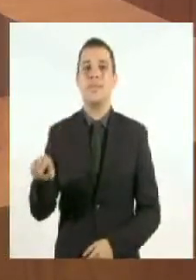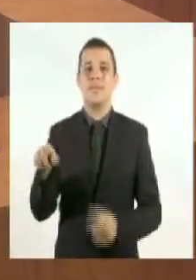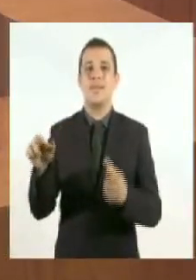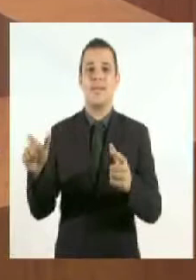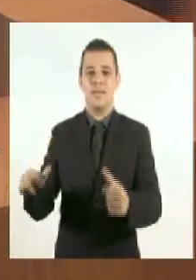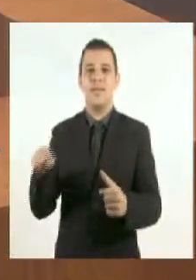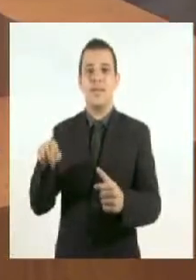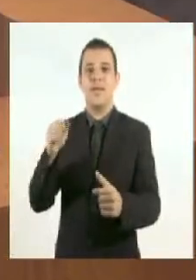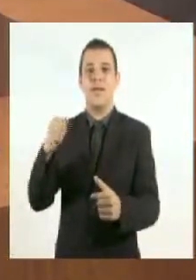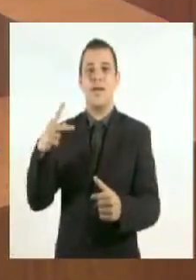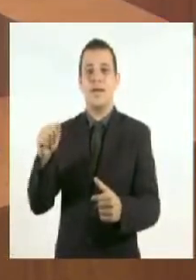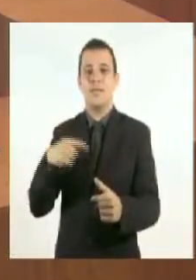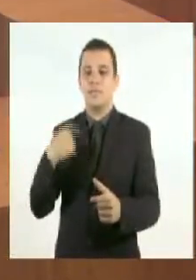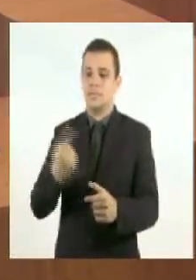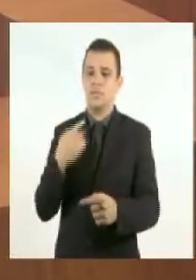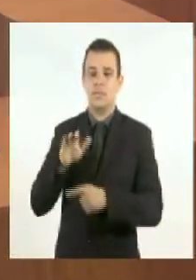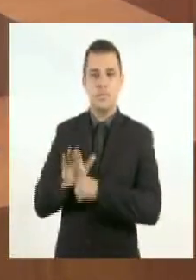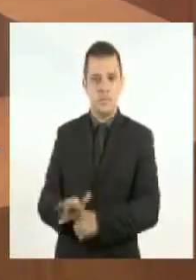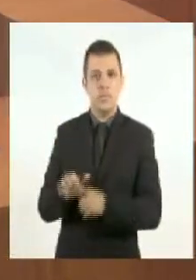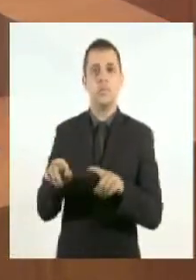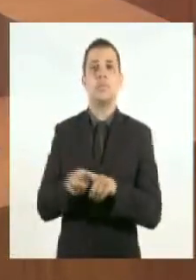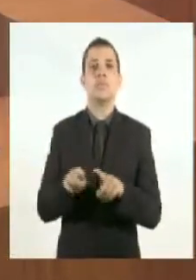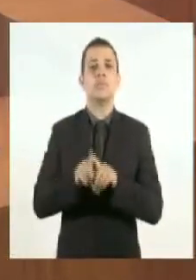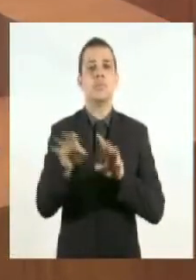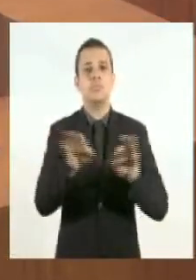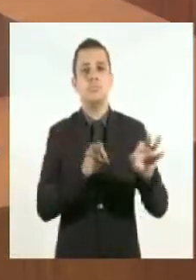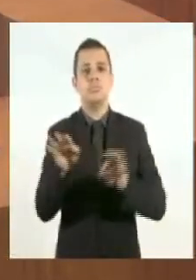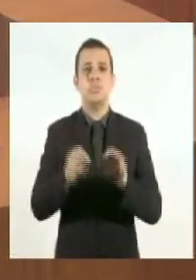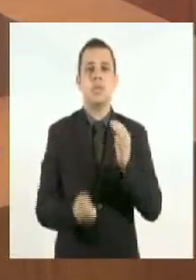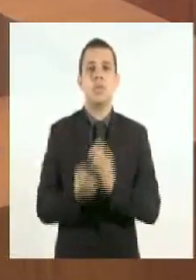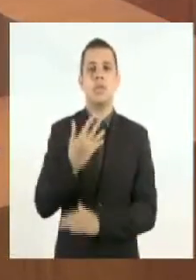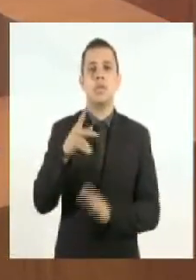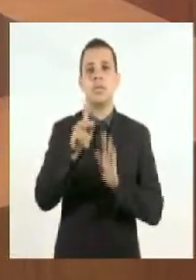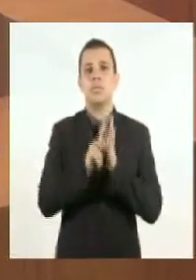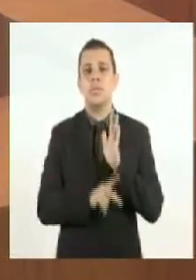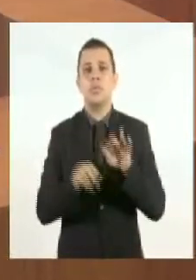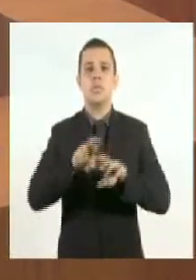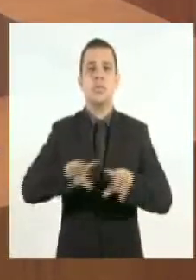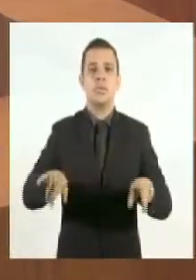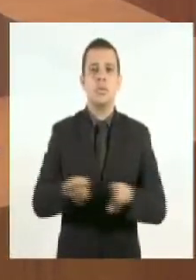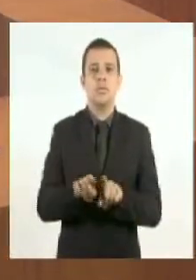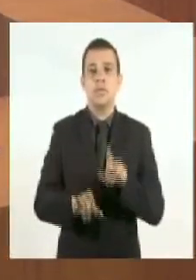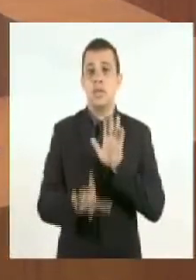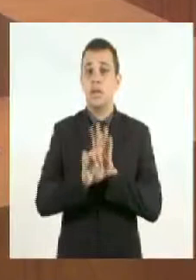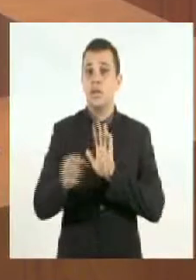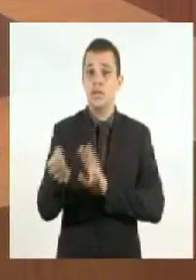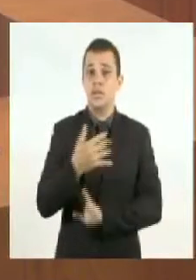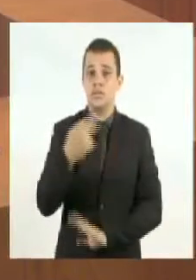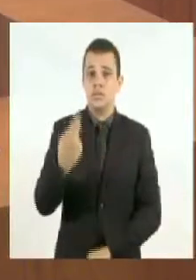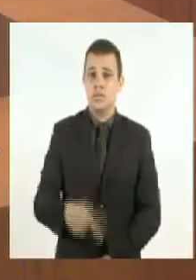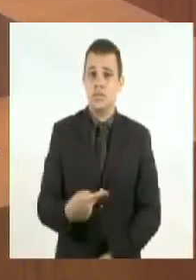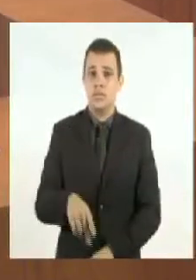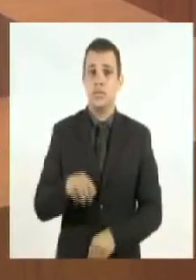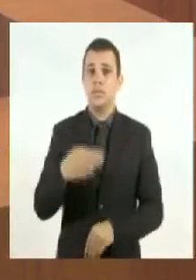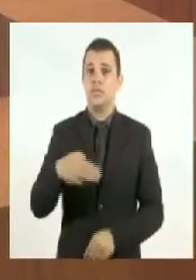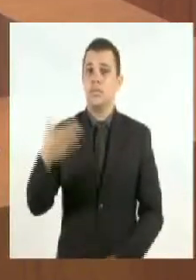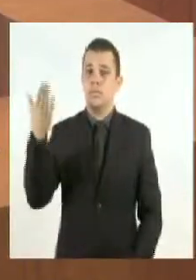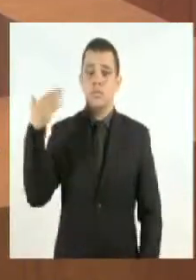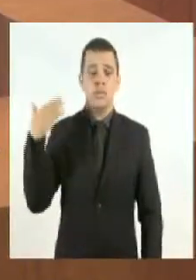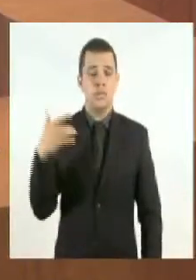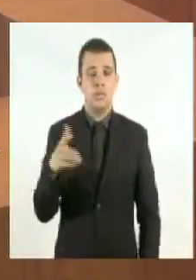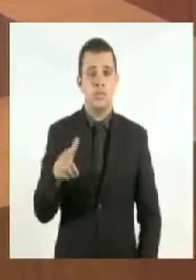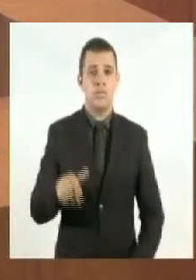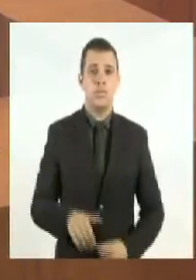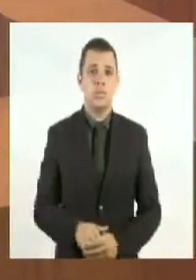diversos programas e legislação nova no Estado do Maranhão, que não tinha. Só para Vossa Excelência ter uma ideia, quando